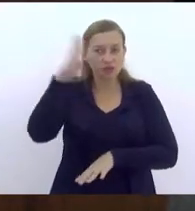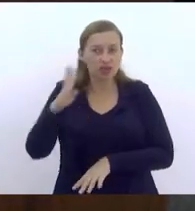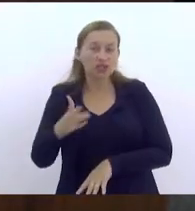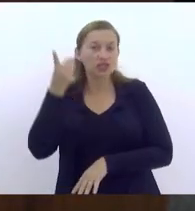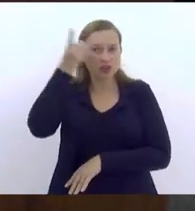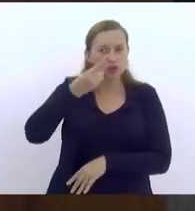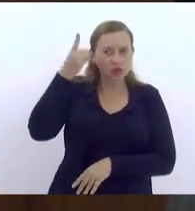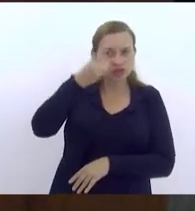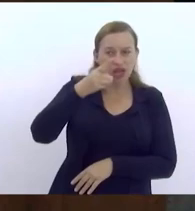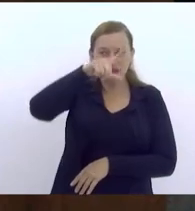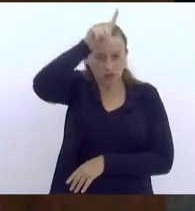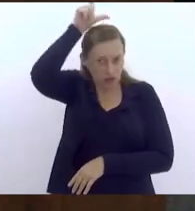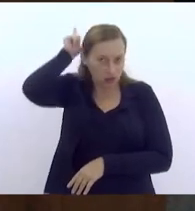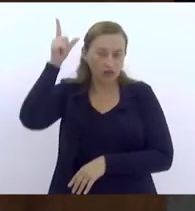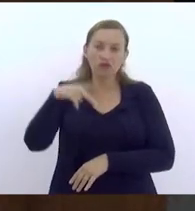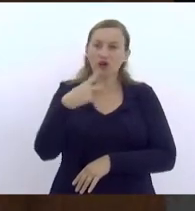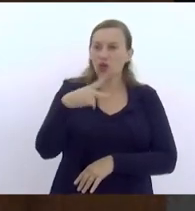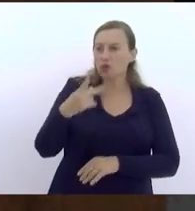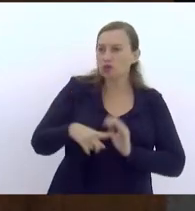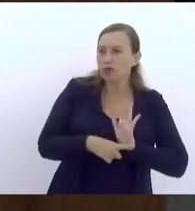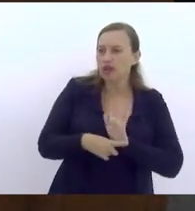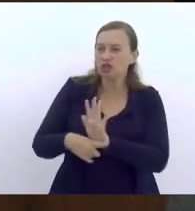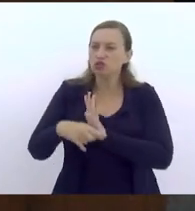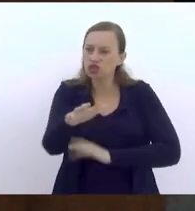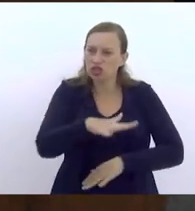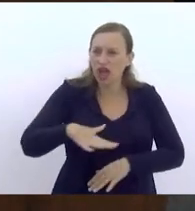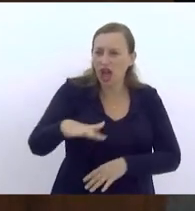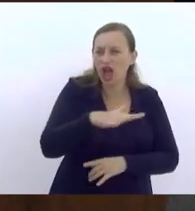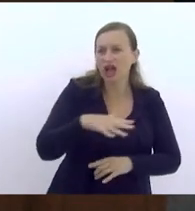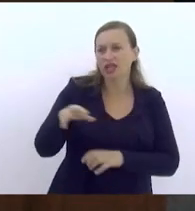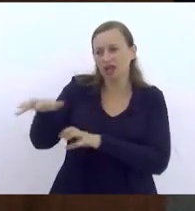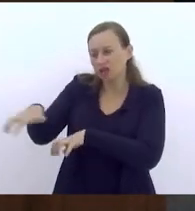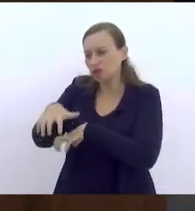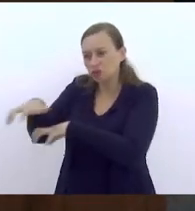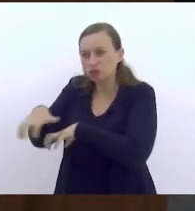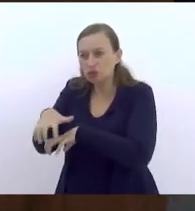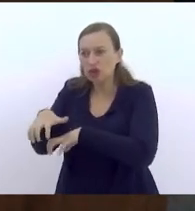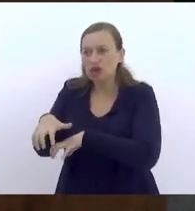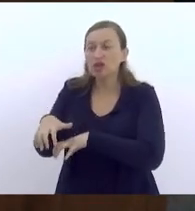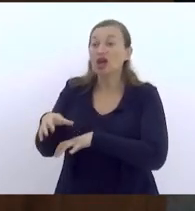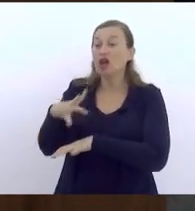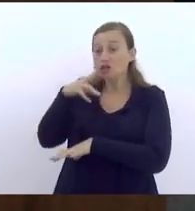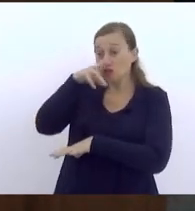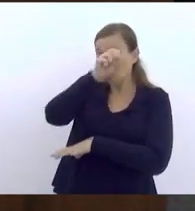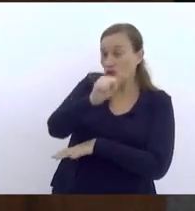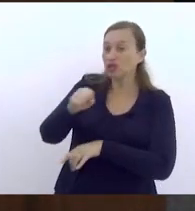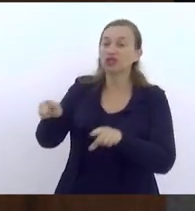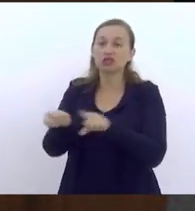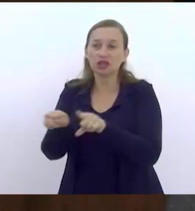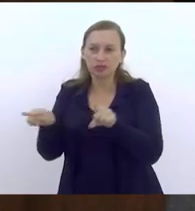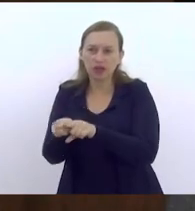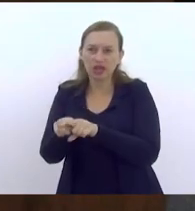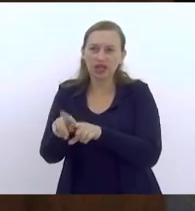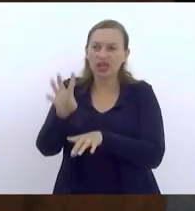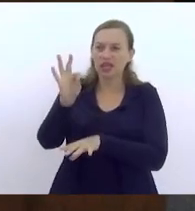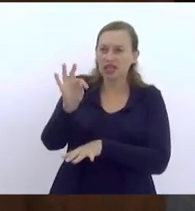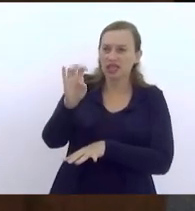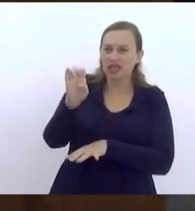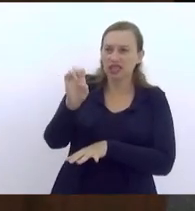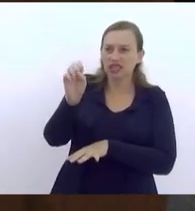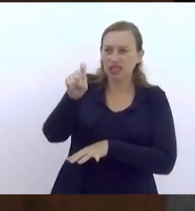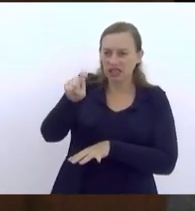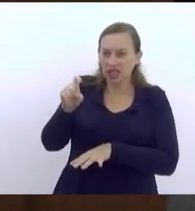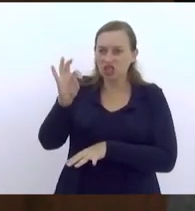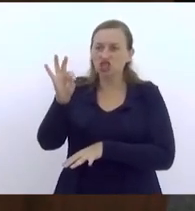Paulo falou sobre a contribuição na área da agricultura, uma contribuição muito forte também na área têxtil. Quando a gente vai a